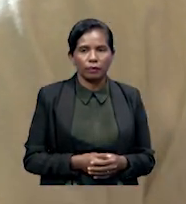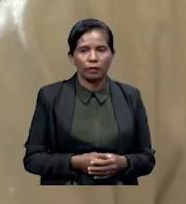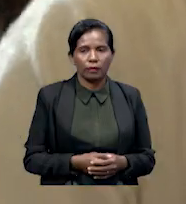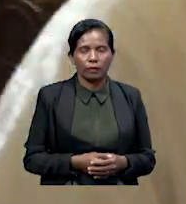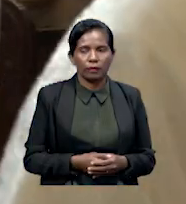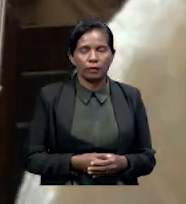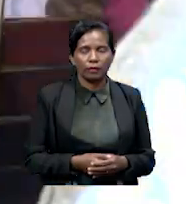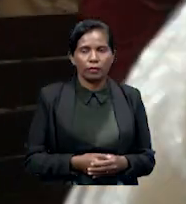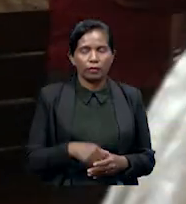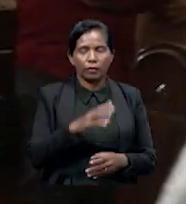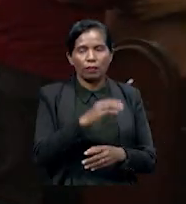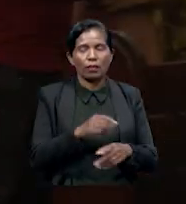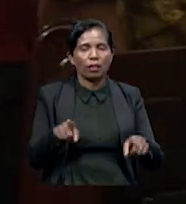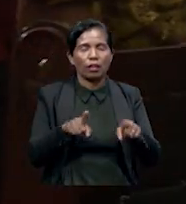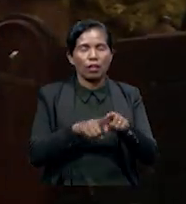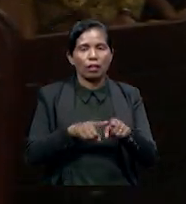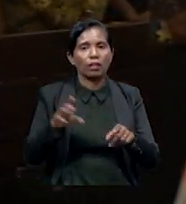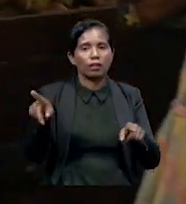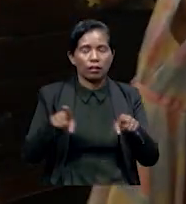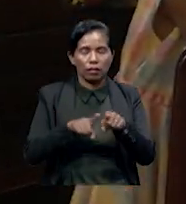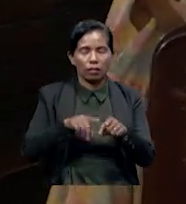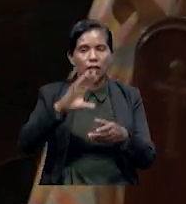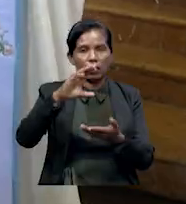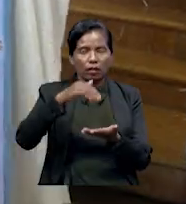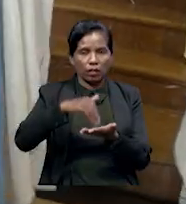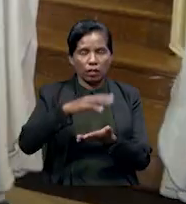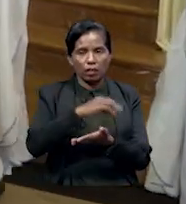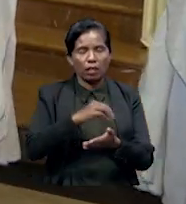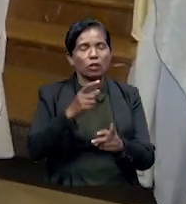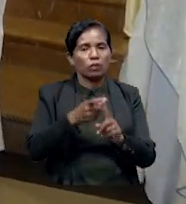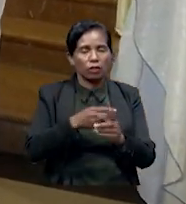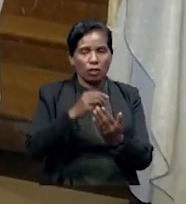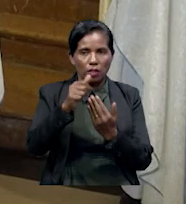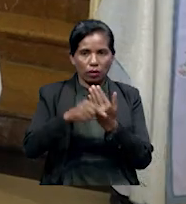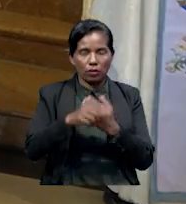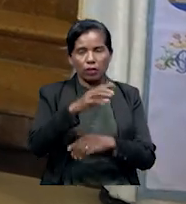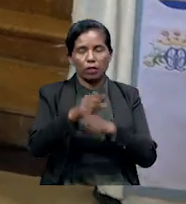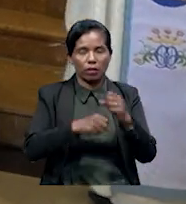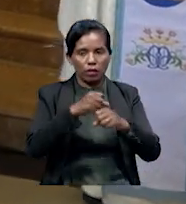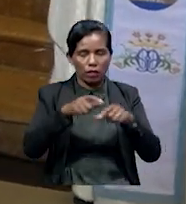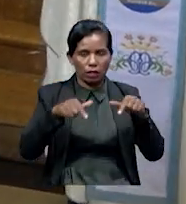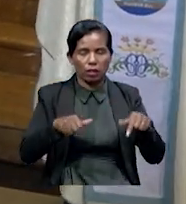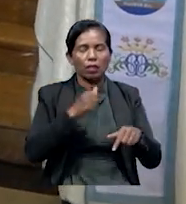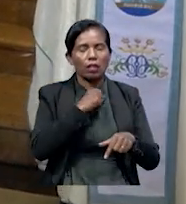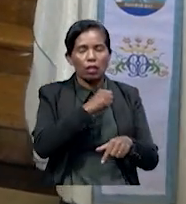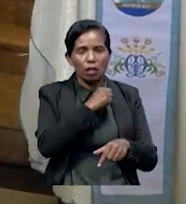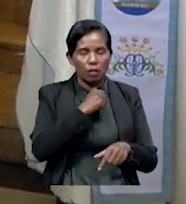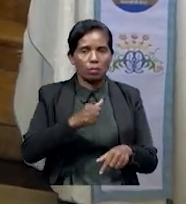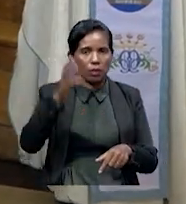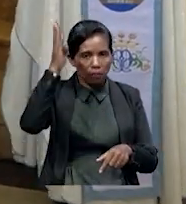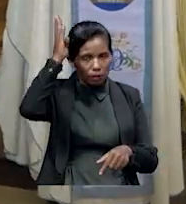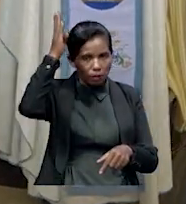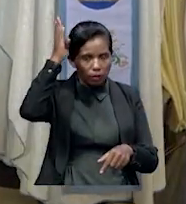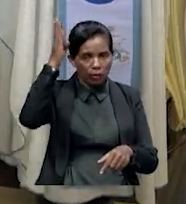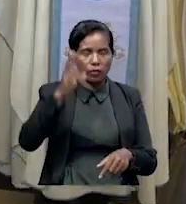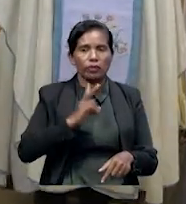Afoi oficialmente sai cardeal e a fulan Agosto Tiranei, Dom Virgílio Cardeal do Carmo da Silva HDB e a Domingo Lorong